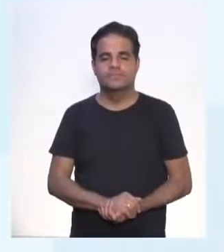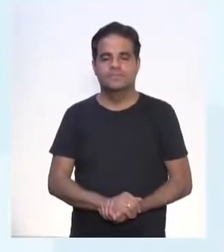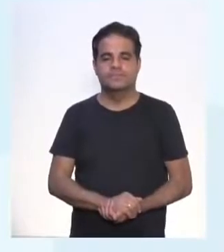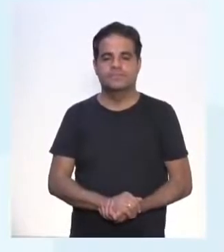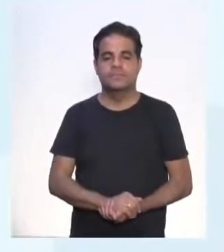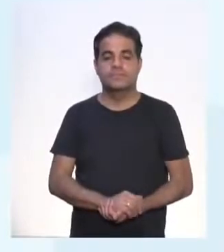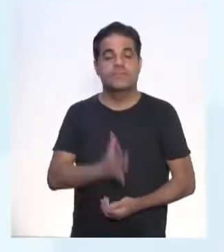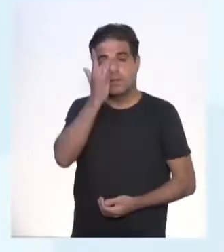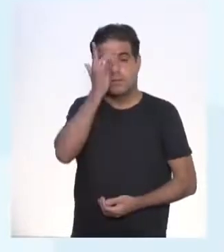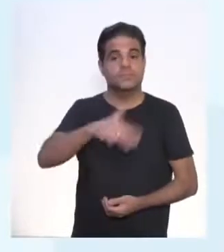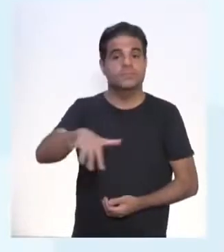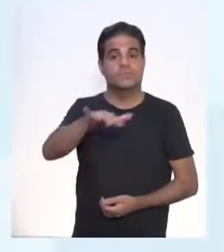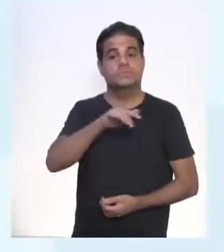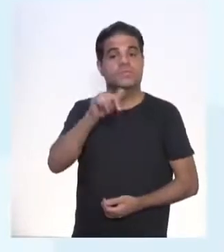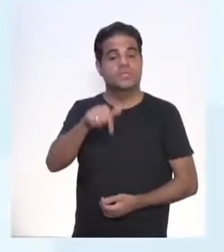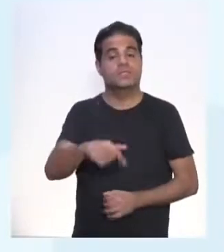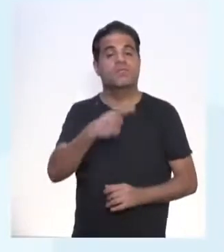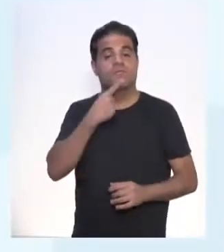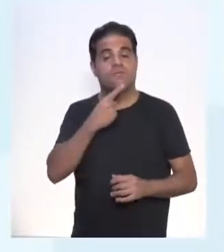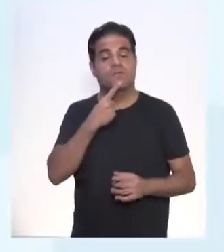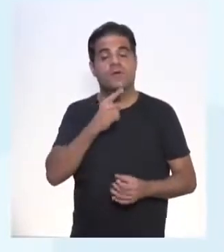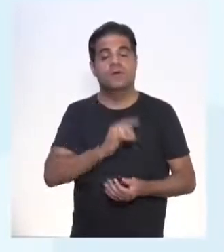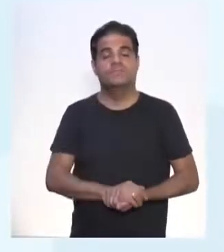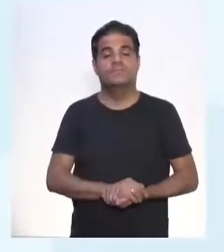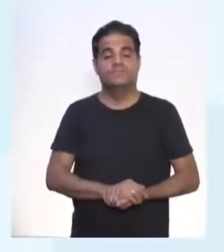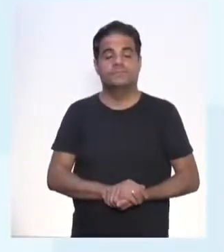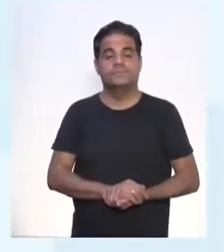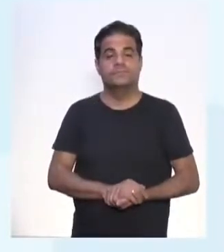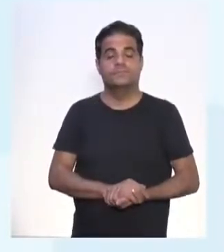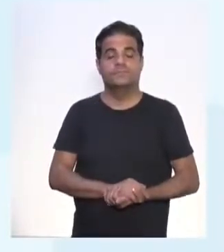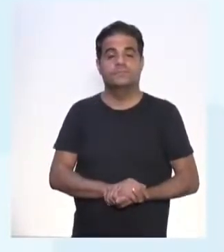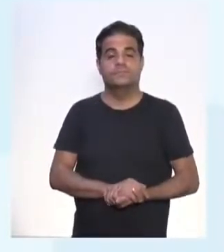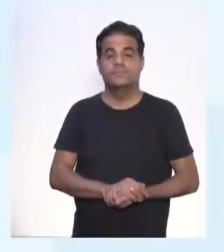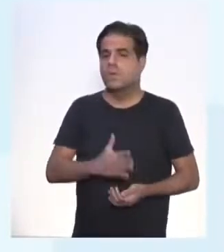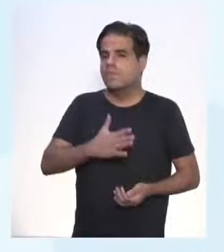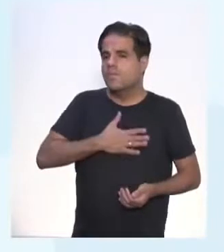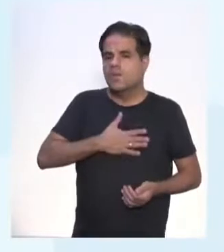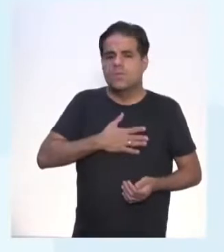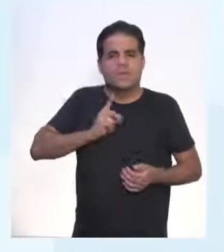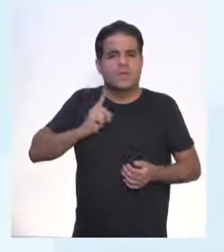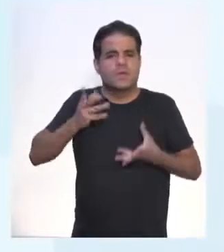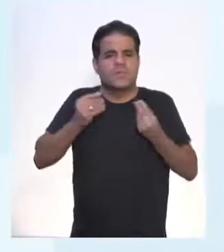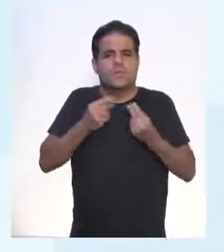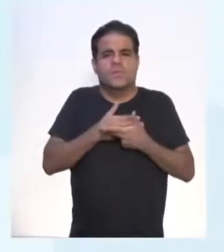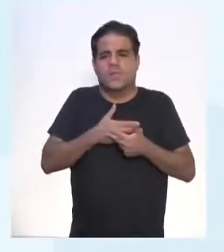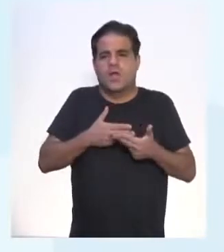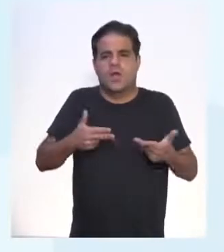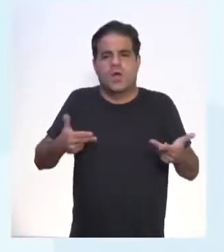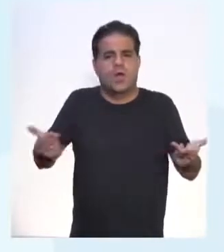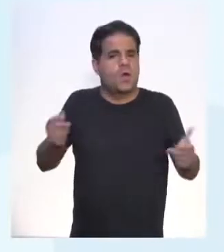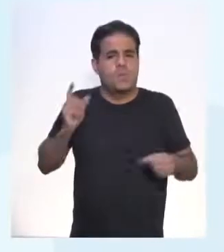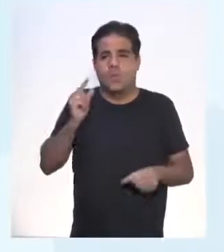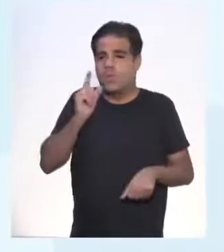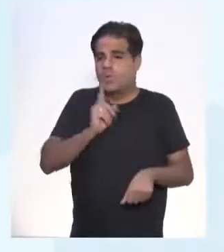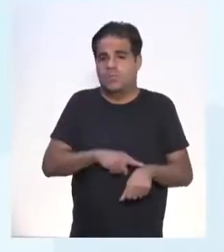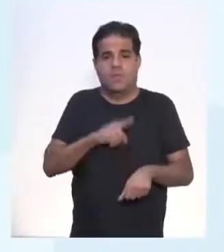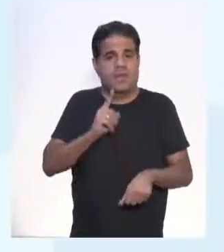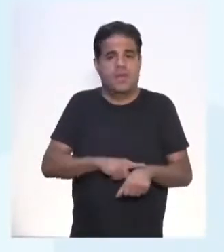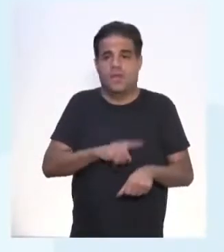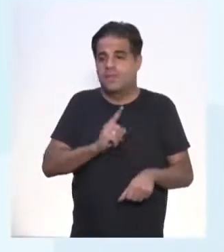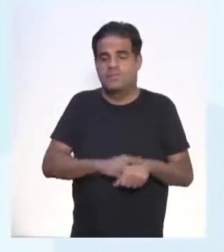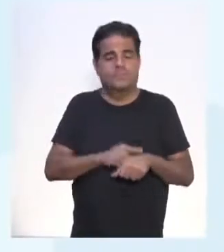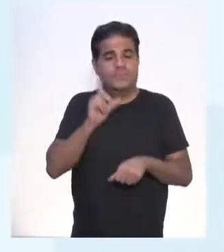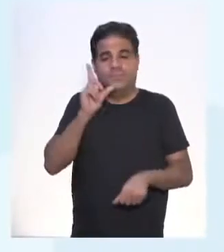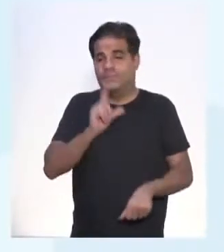Olha, o pessoal aqui, na verdade, tá falando assim: meu Deus, é muita coisa para pouco tempo. Mas é aquilo,